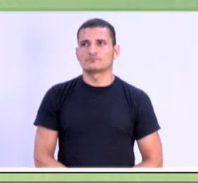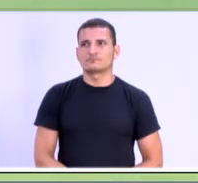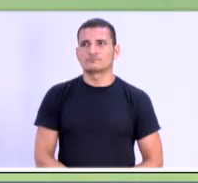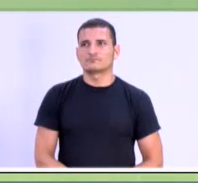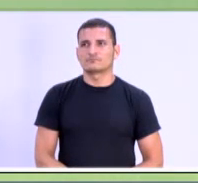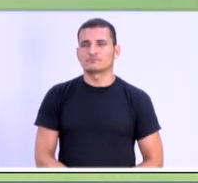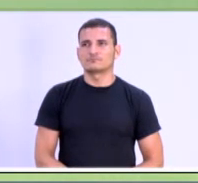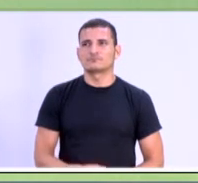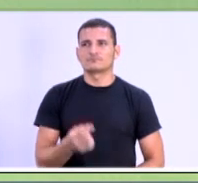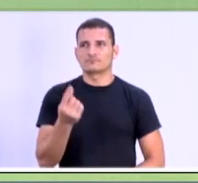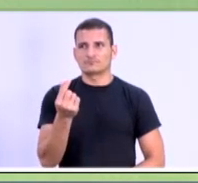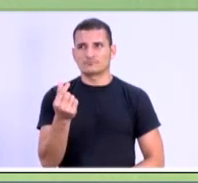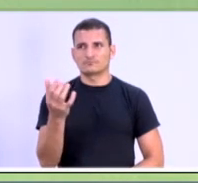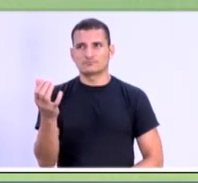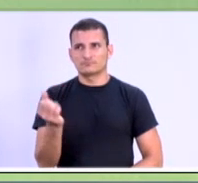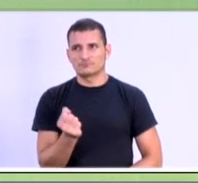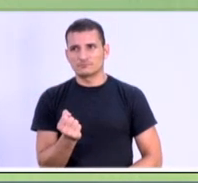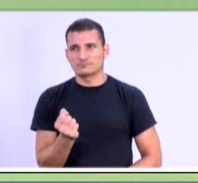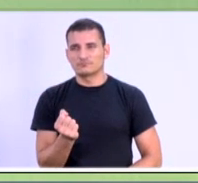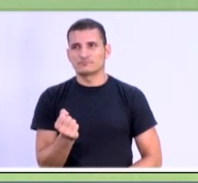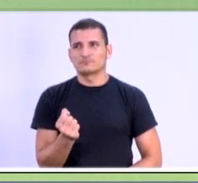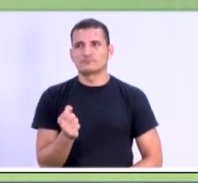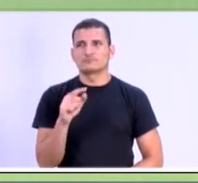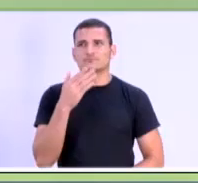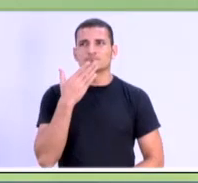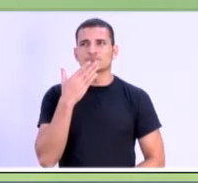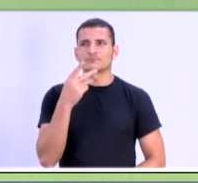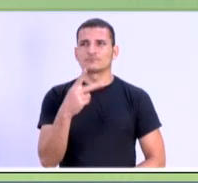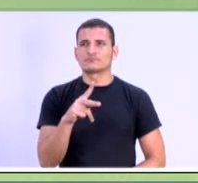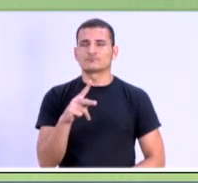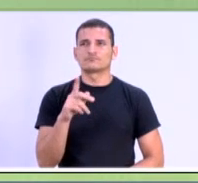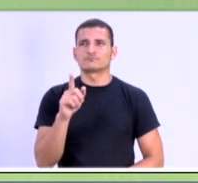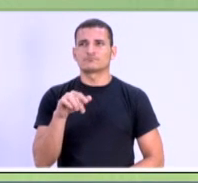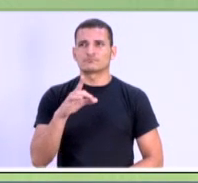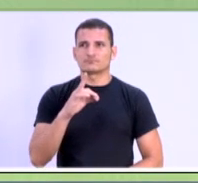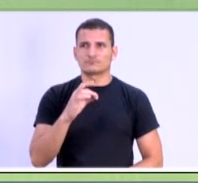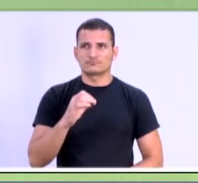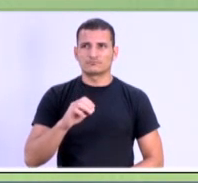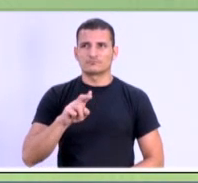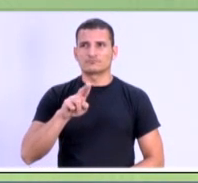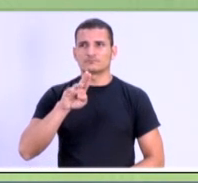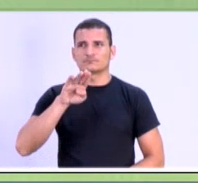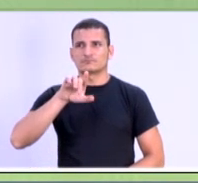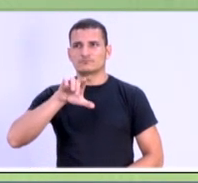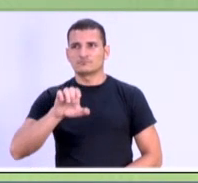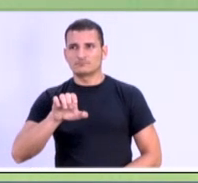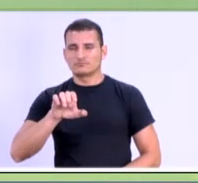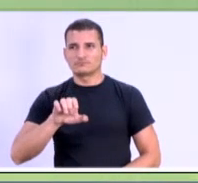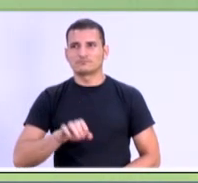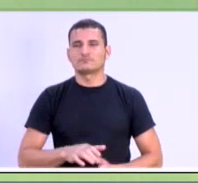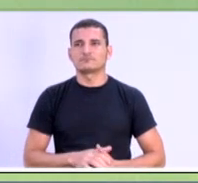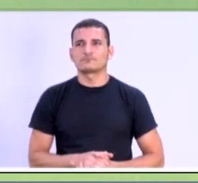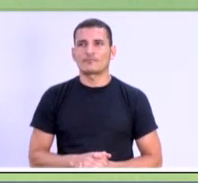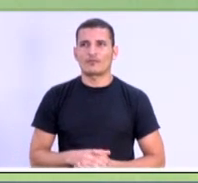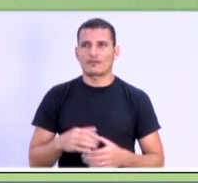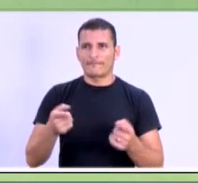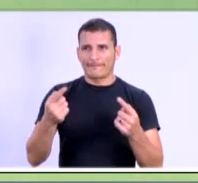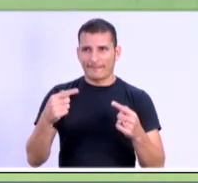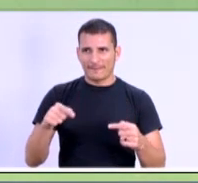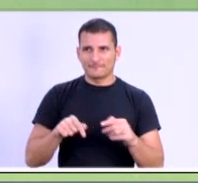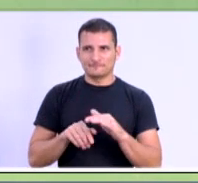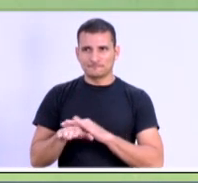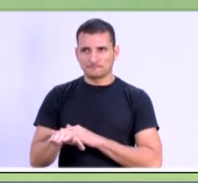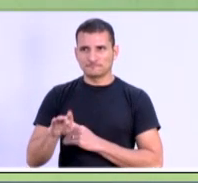parâmetro chama valor do saque. E que tipo é esse parâmetro? É do tipo double, né? No método